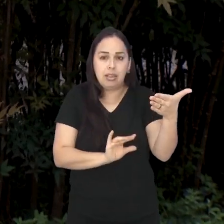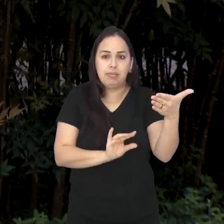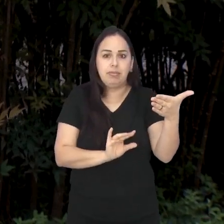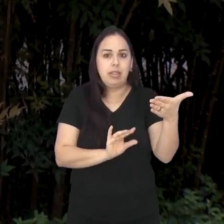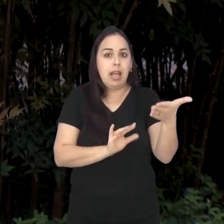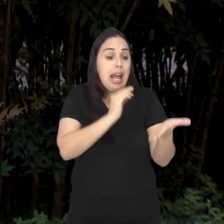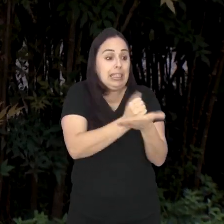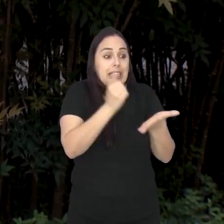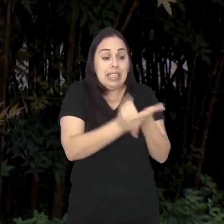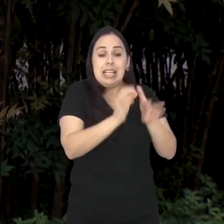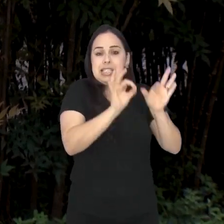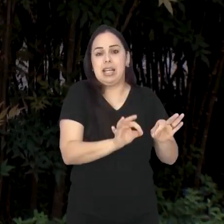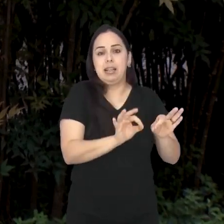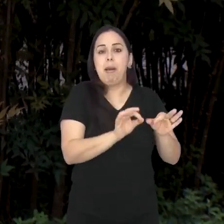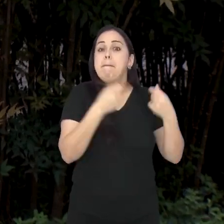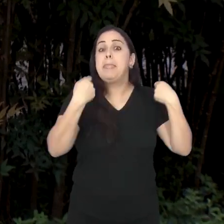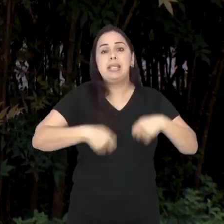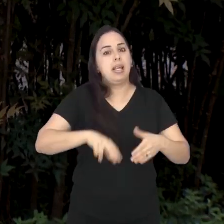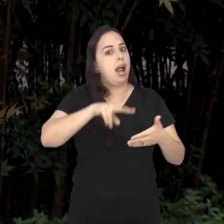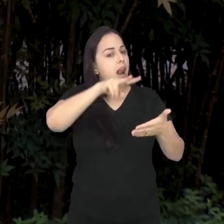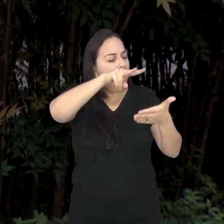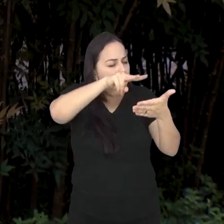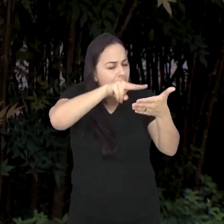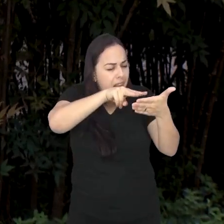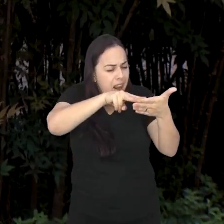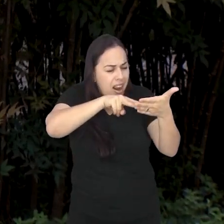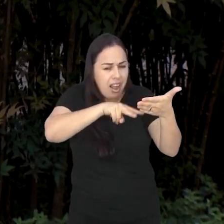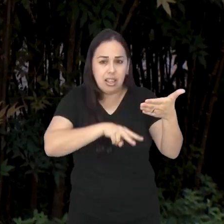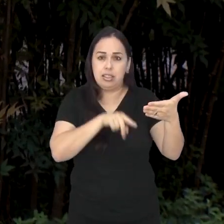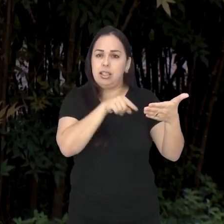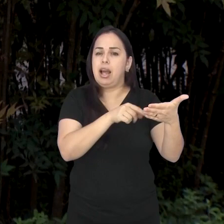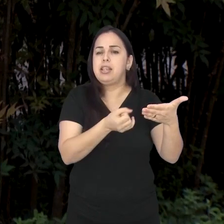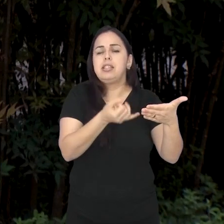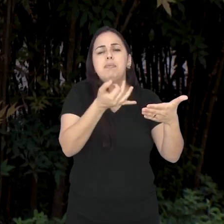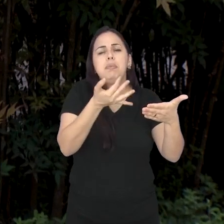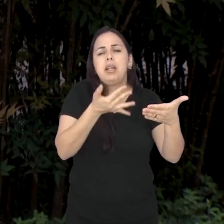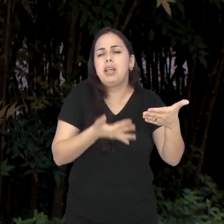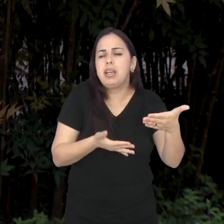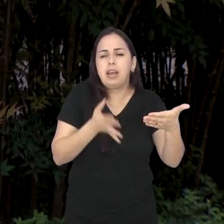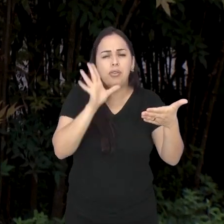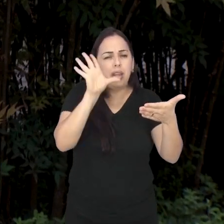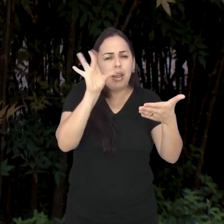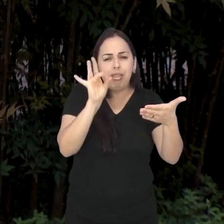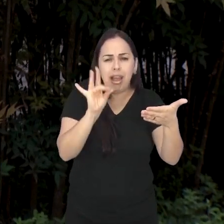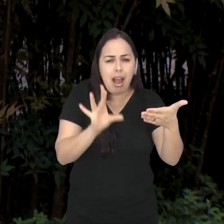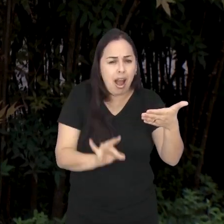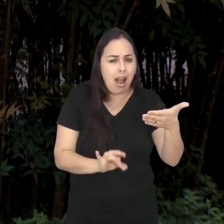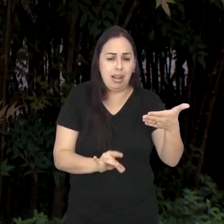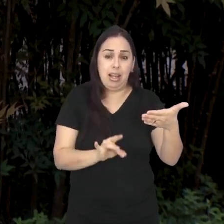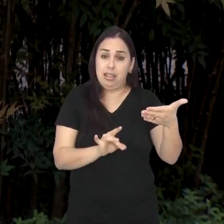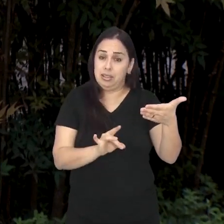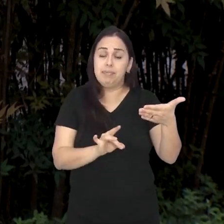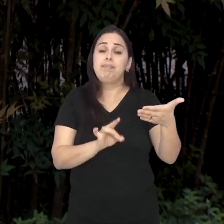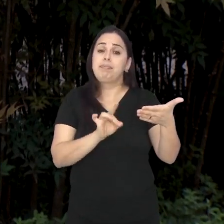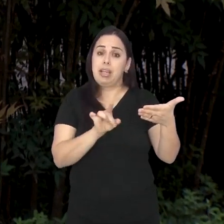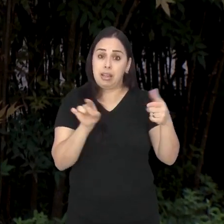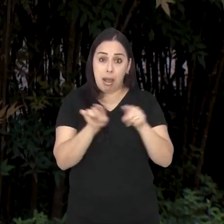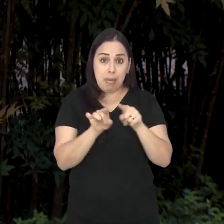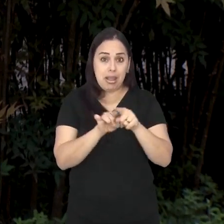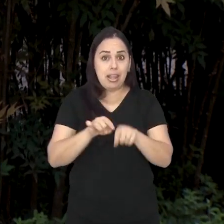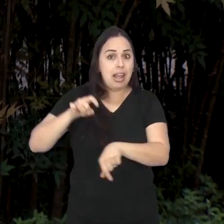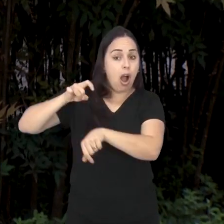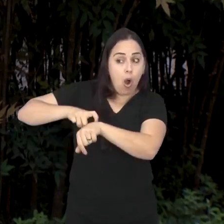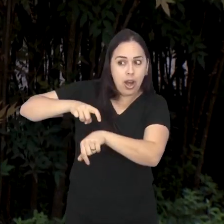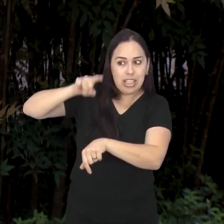importante, antes da gente fechar uma viagem. Então a gente tem que ler com calma, linha por linha, porque lá vai estar explicado todos os detalhamentos daquilo que você está